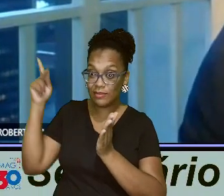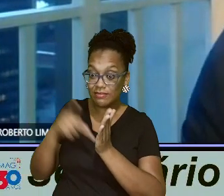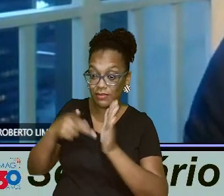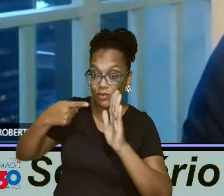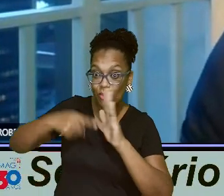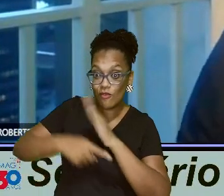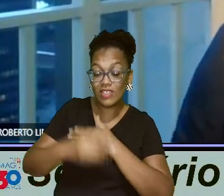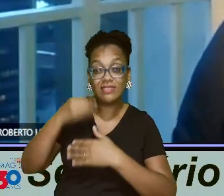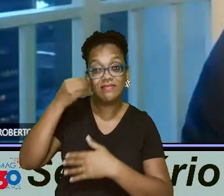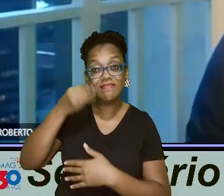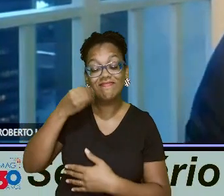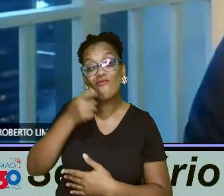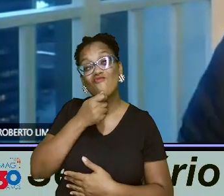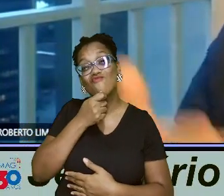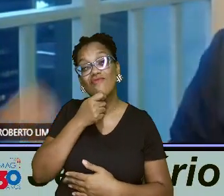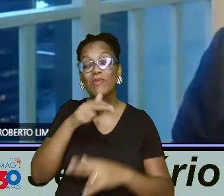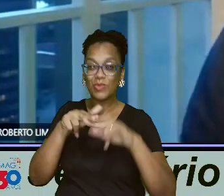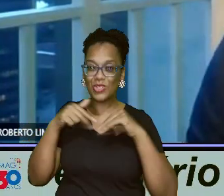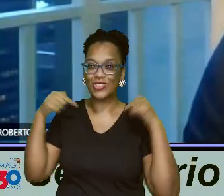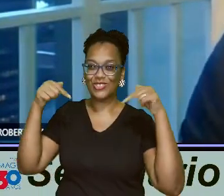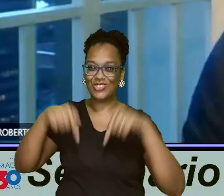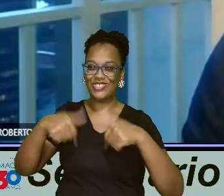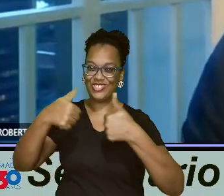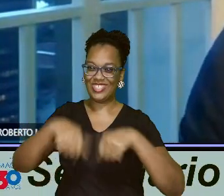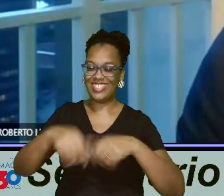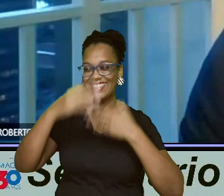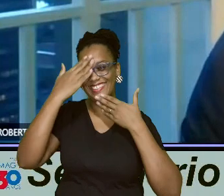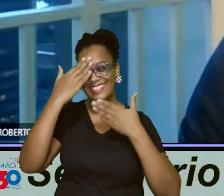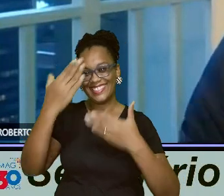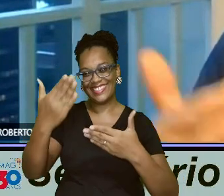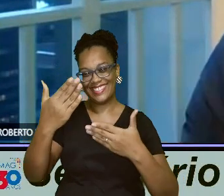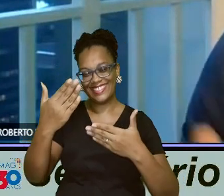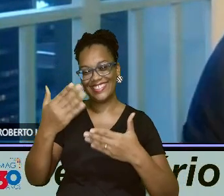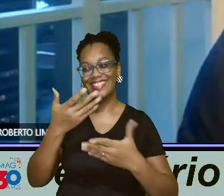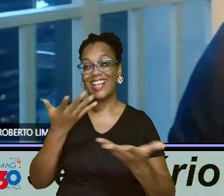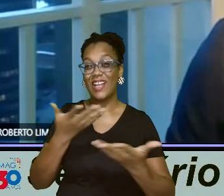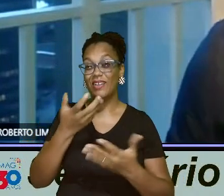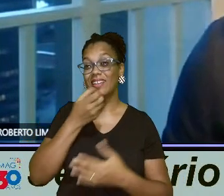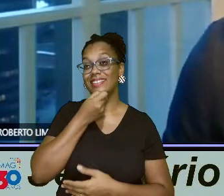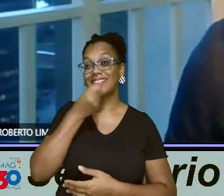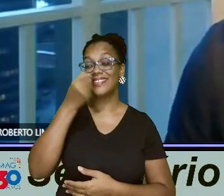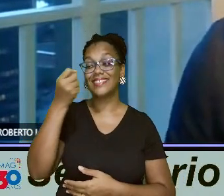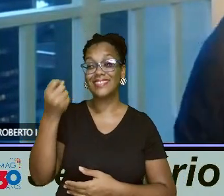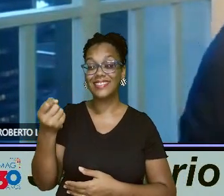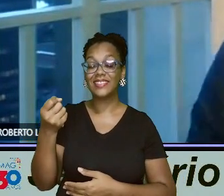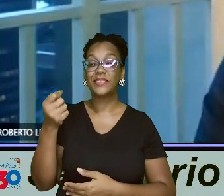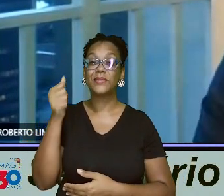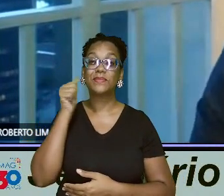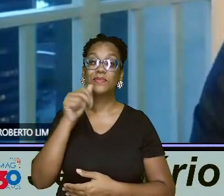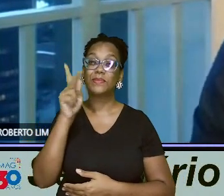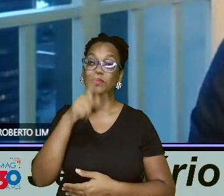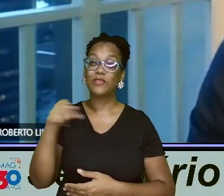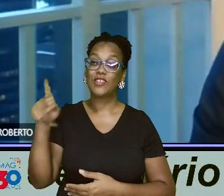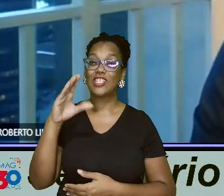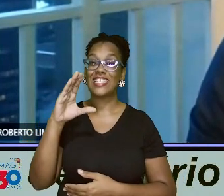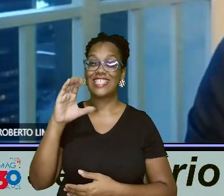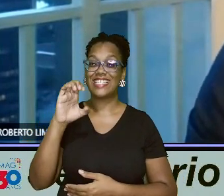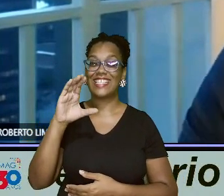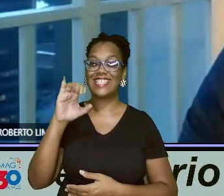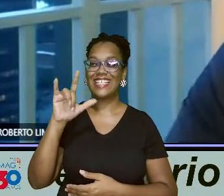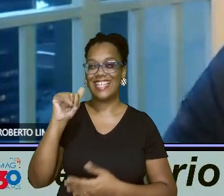por isso que nós estamos aqui. Quero agradecer a todos e passo aqui a palavra para a professora Cecília Aspetti. Muito